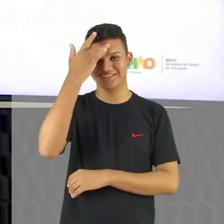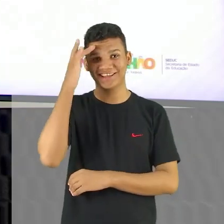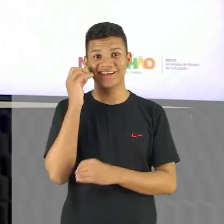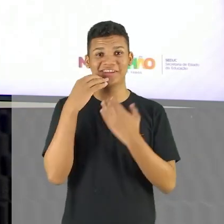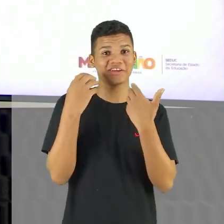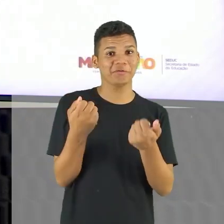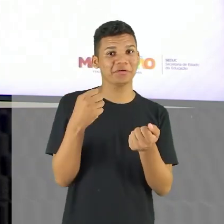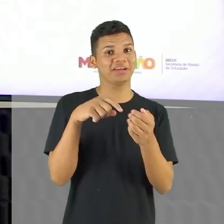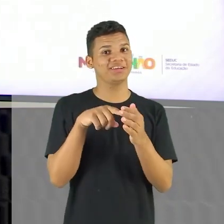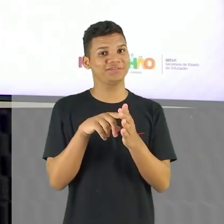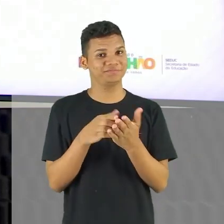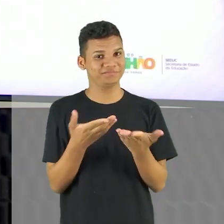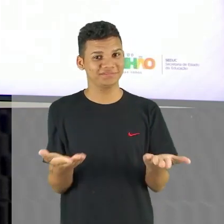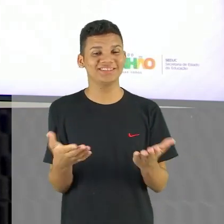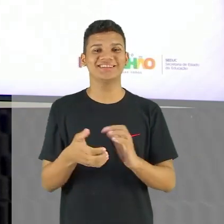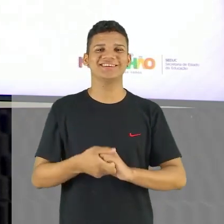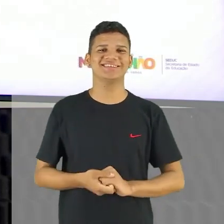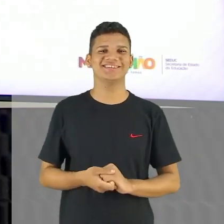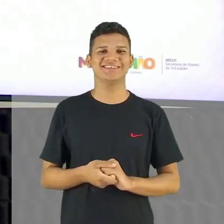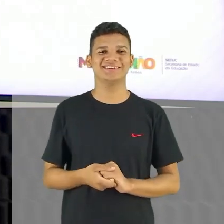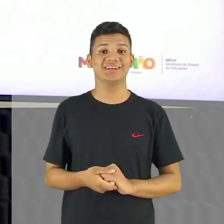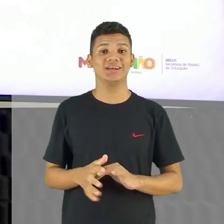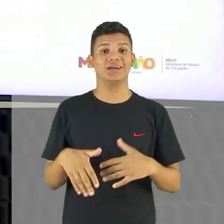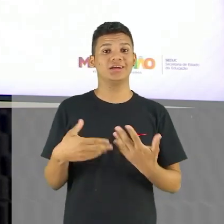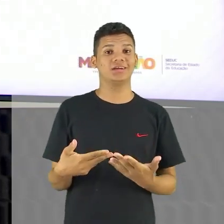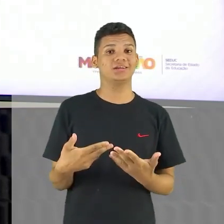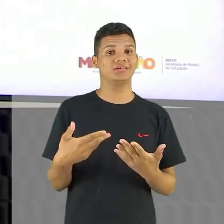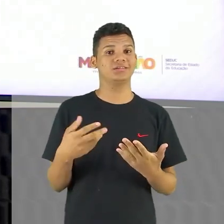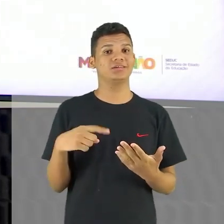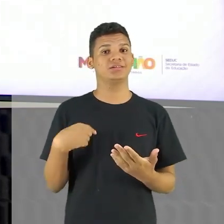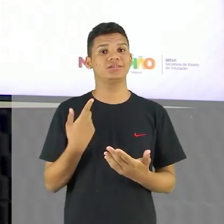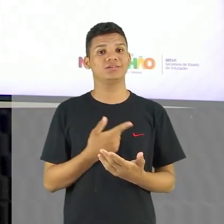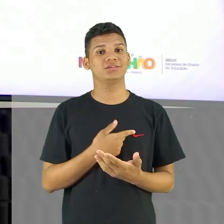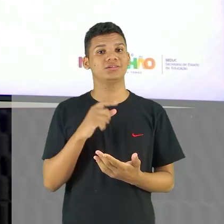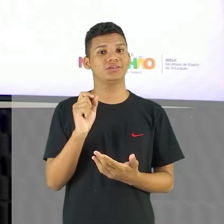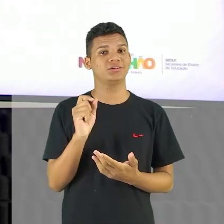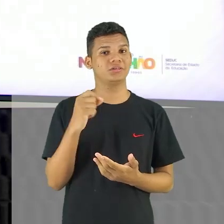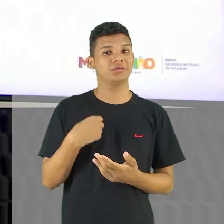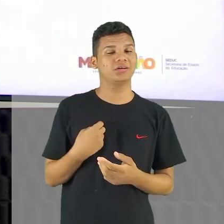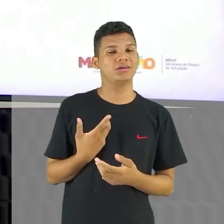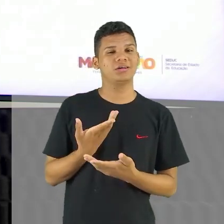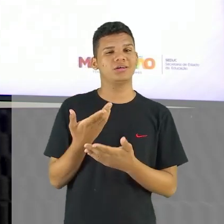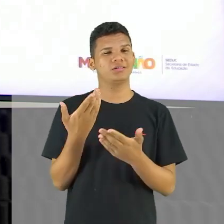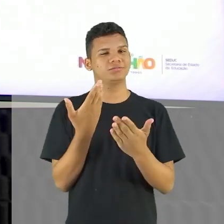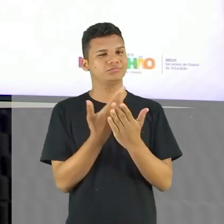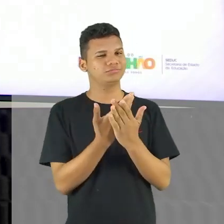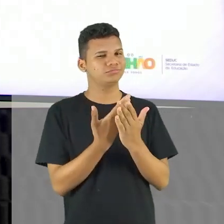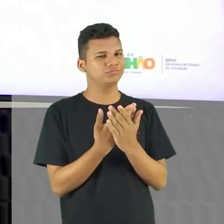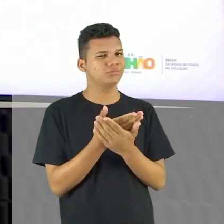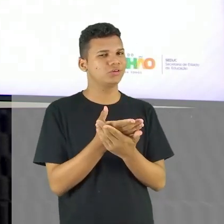Tudo bem com vocês? Olha o que estamos trabalhando para vocês.